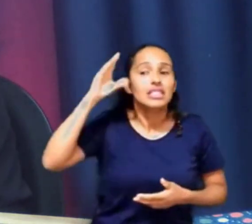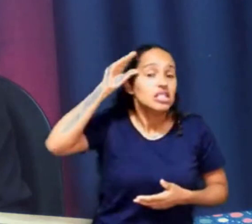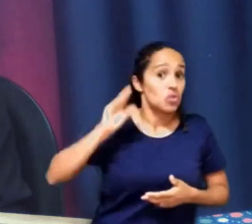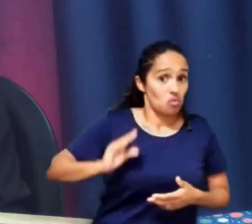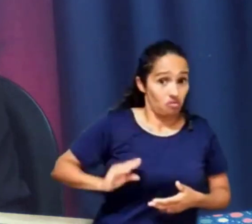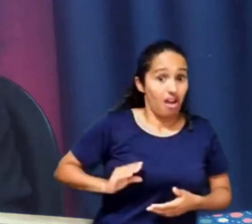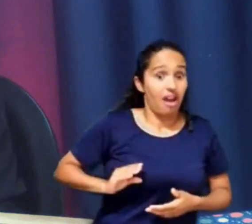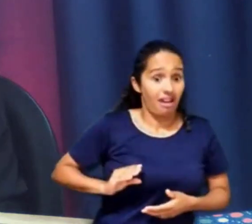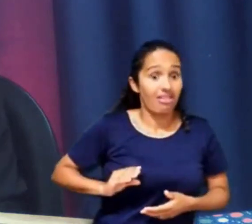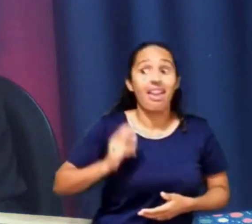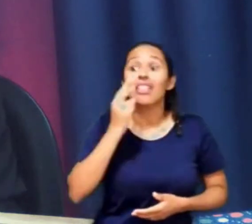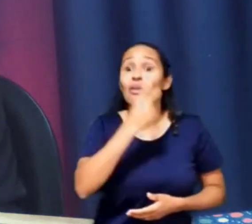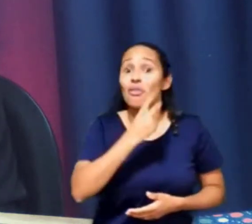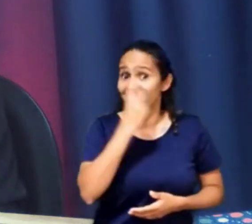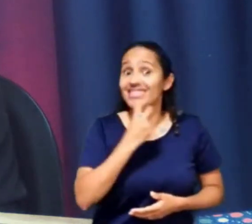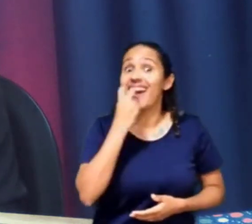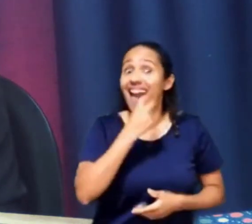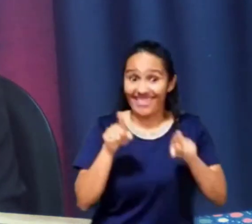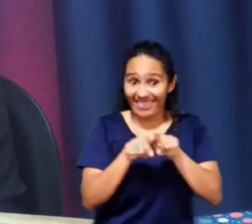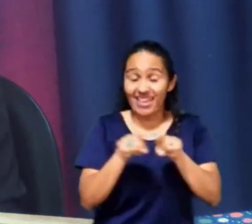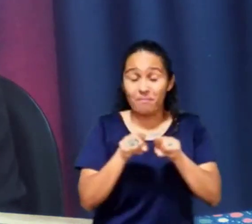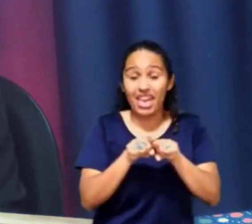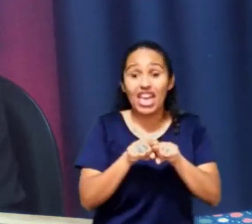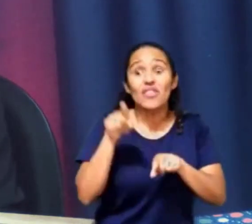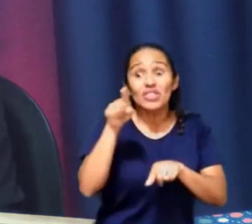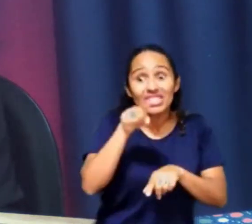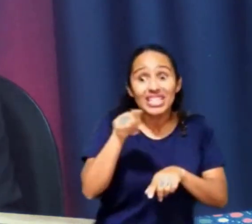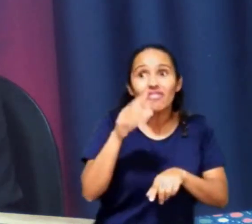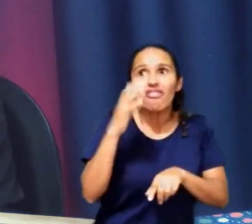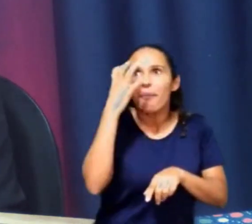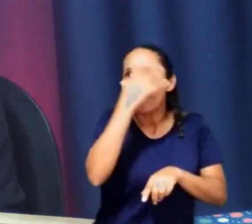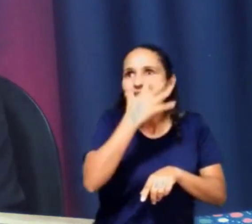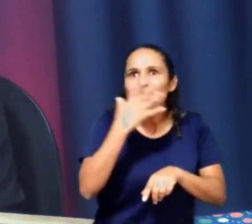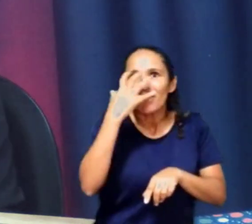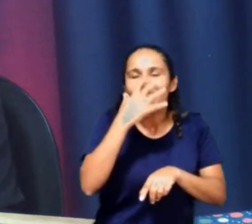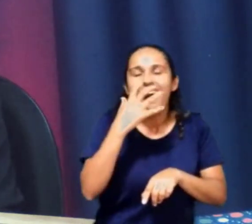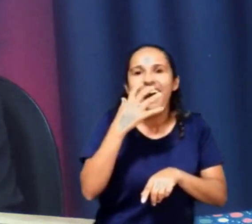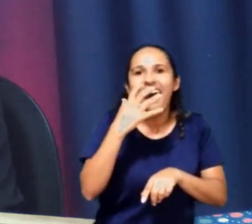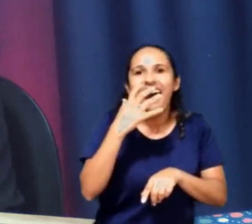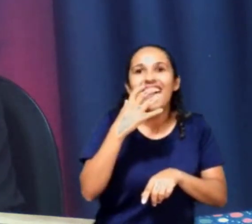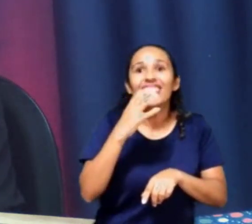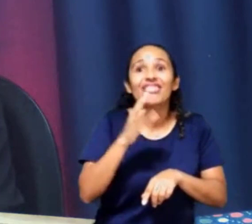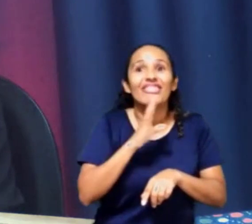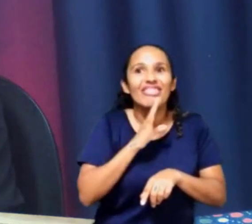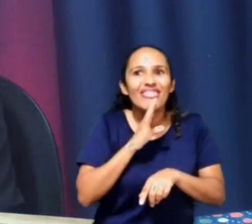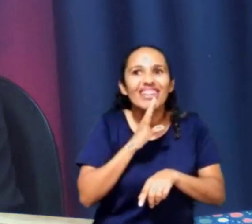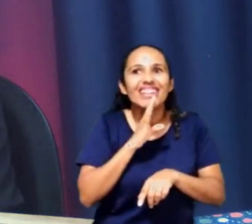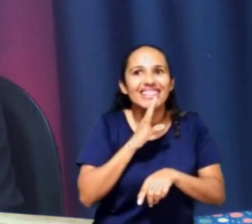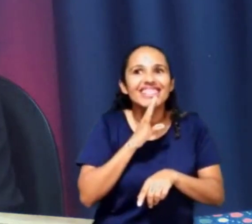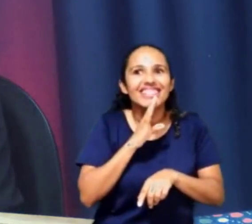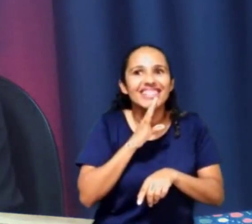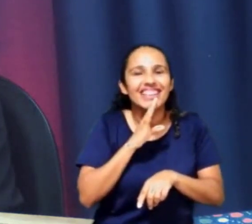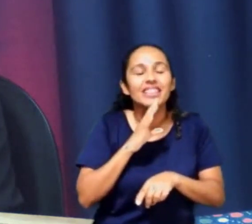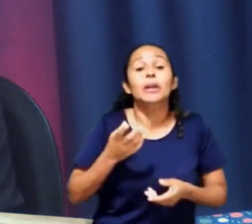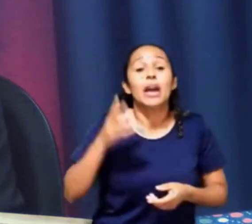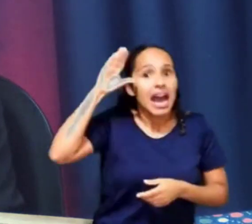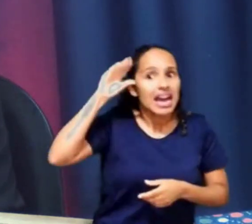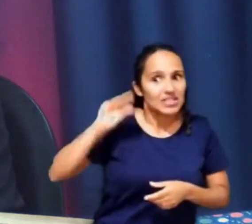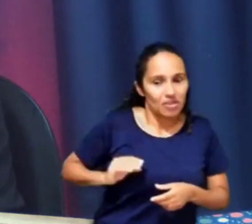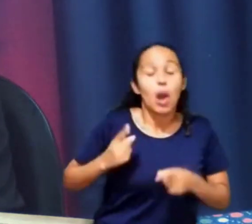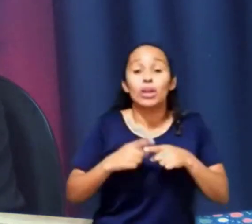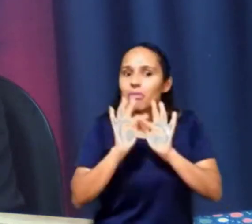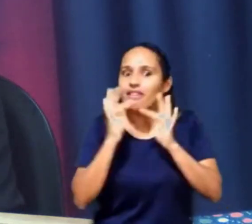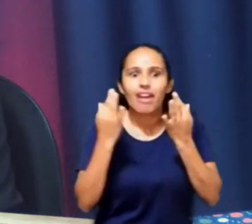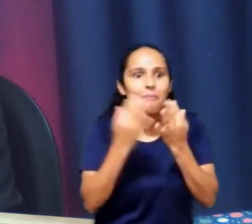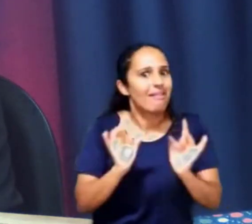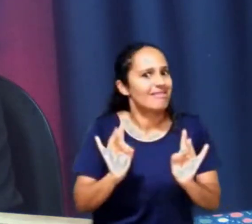fez Libras vai fazer. Vai se apaixonar, porque com a certeza. Silvana, ela teve uma família incrível, de muito